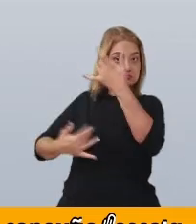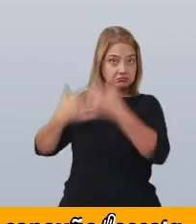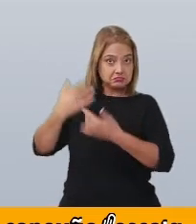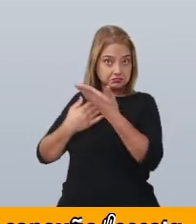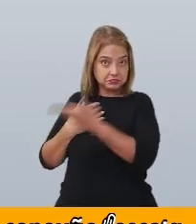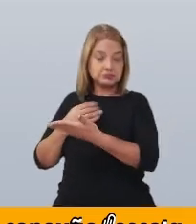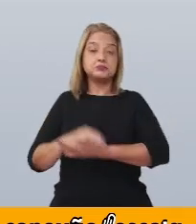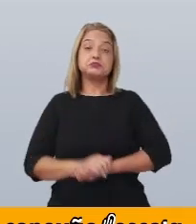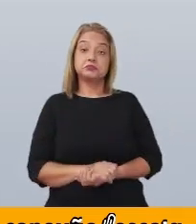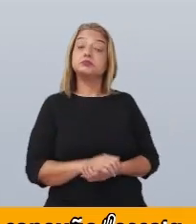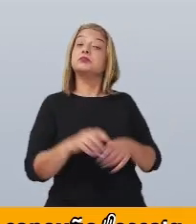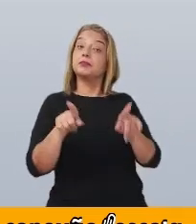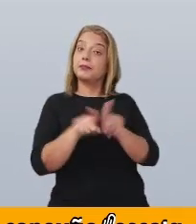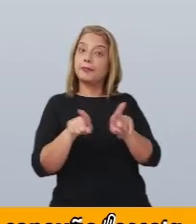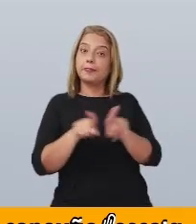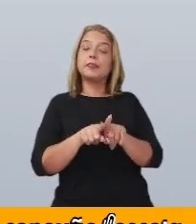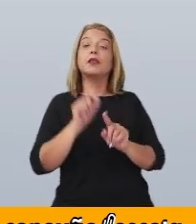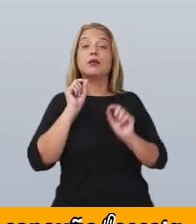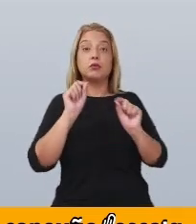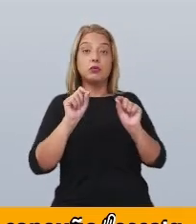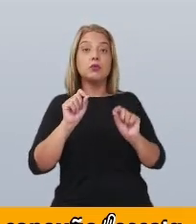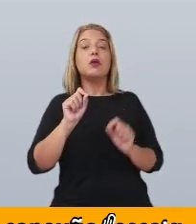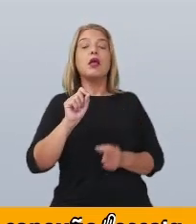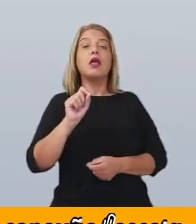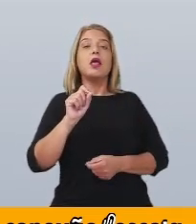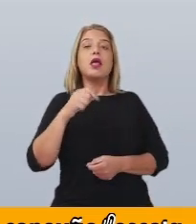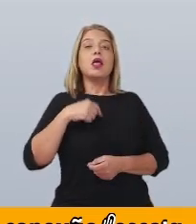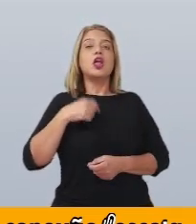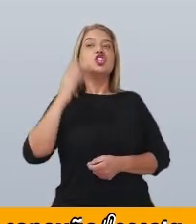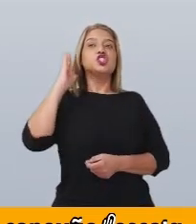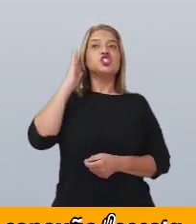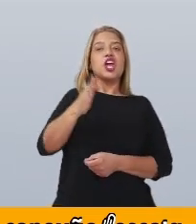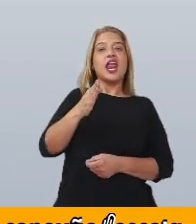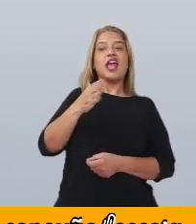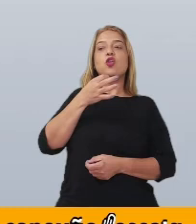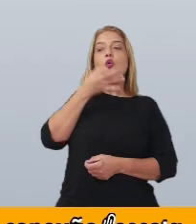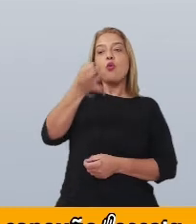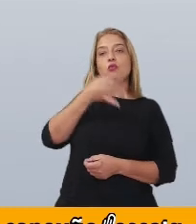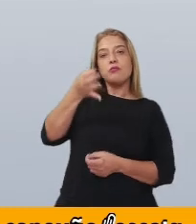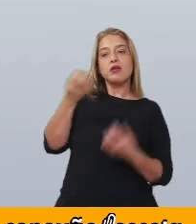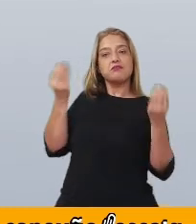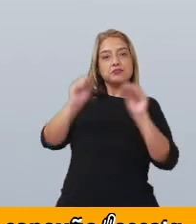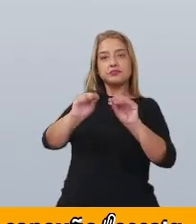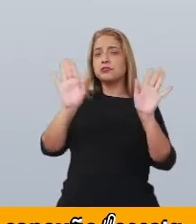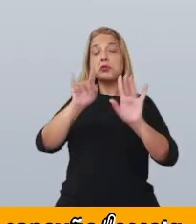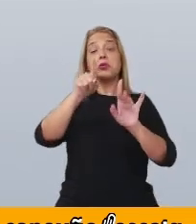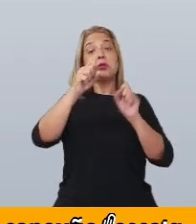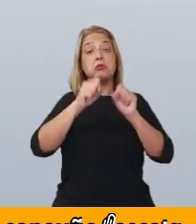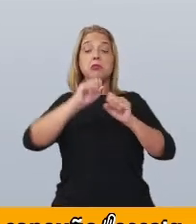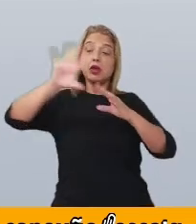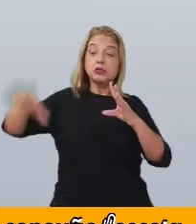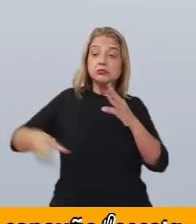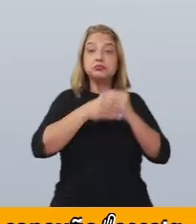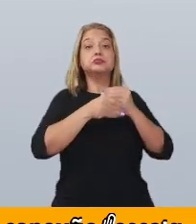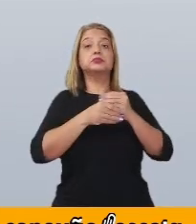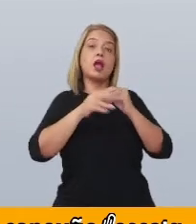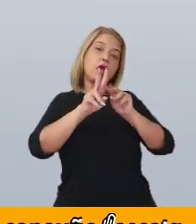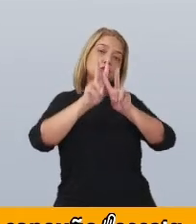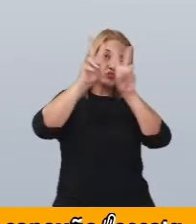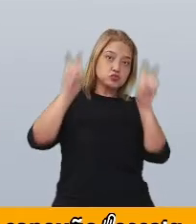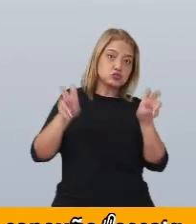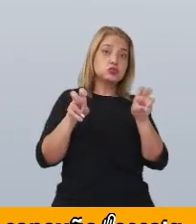Também é possível não comentar o texto publicado diretamente, mas acrescentar informações sobre o assunto